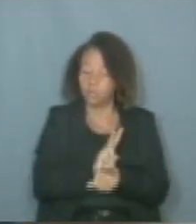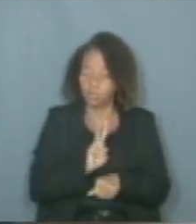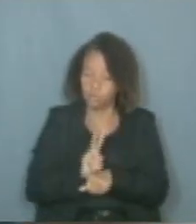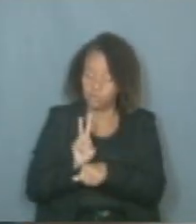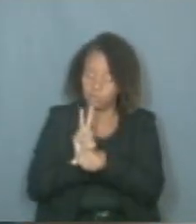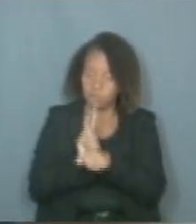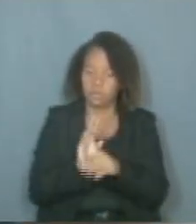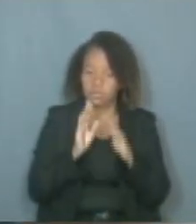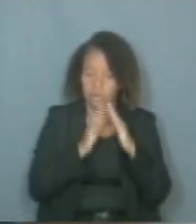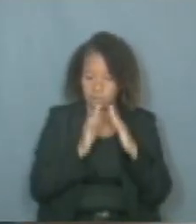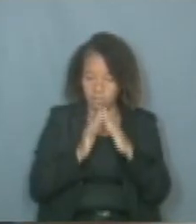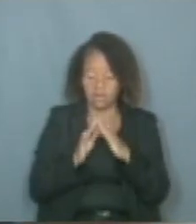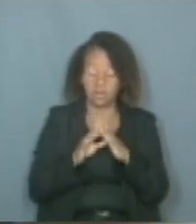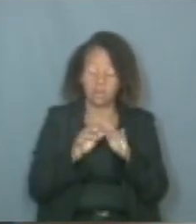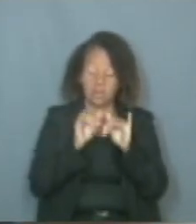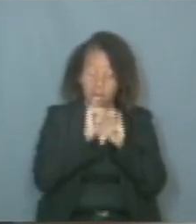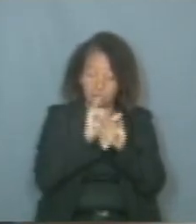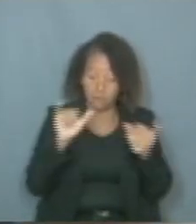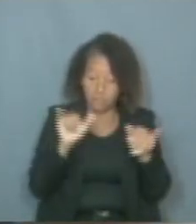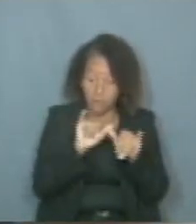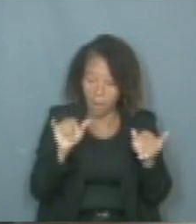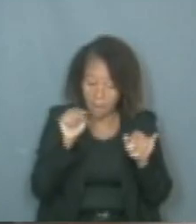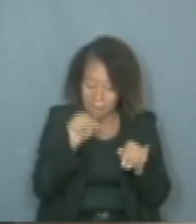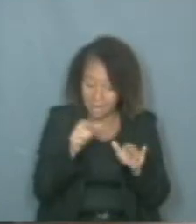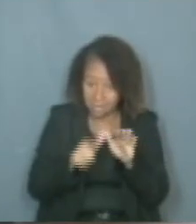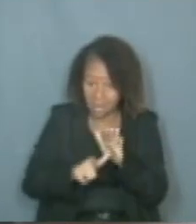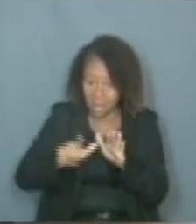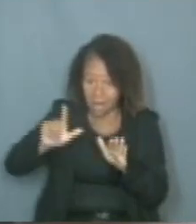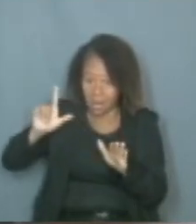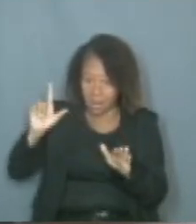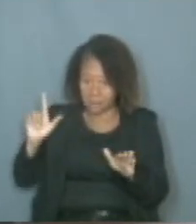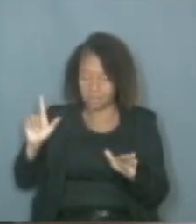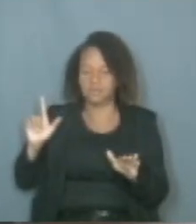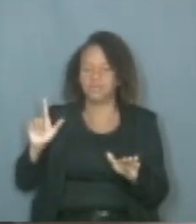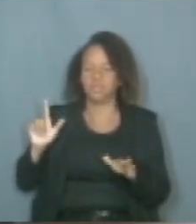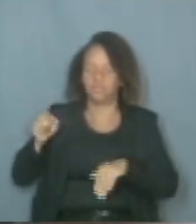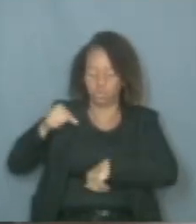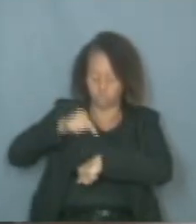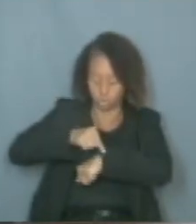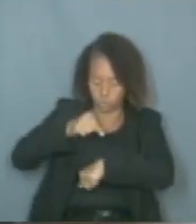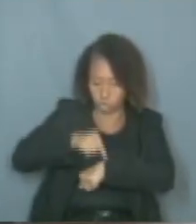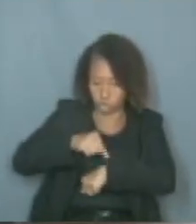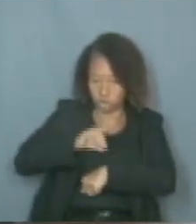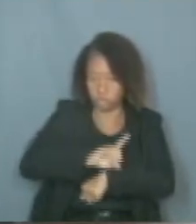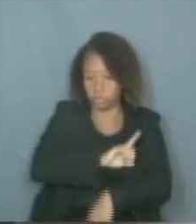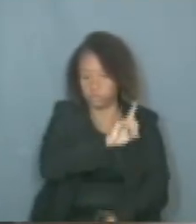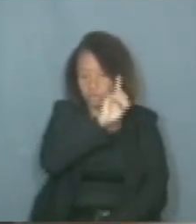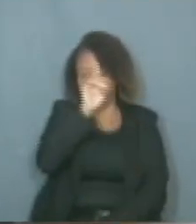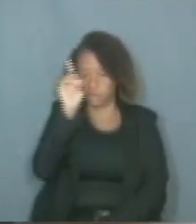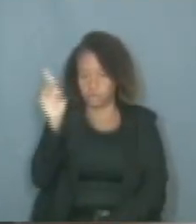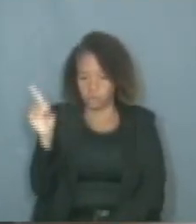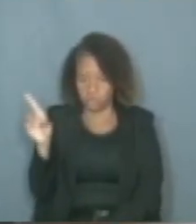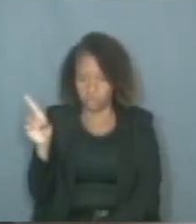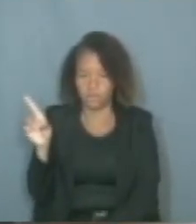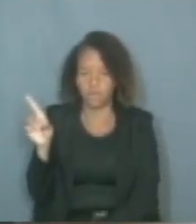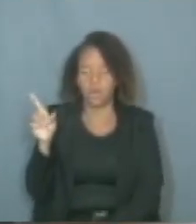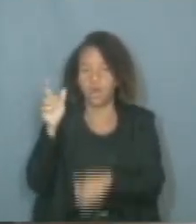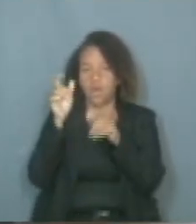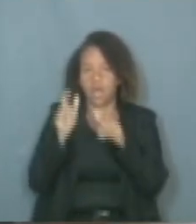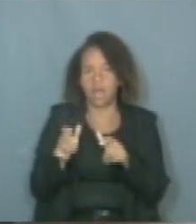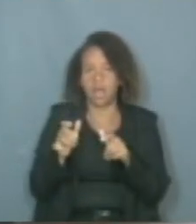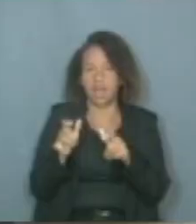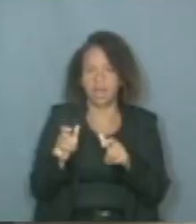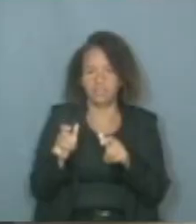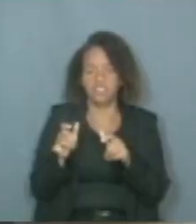urbana elas sejam informadas previamente do dia, do horário e do local onde elas